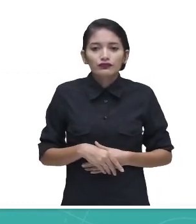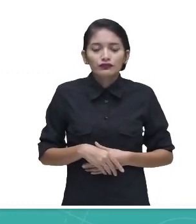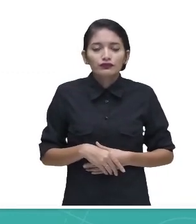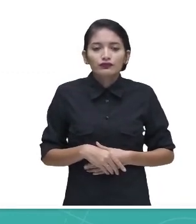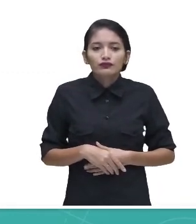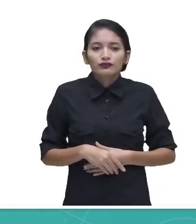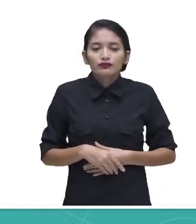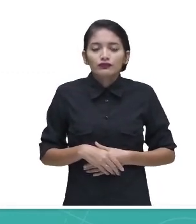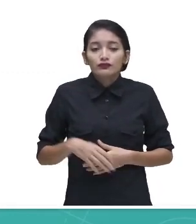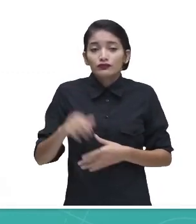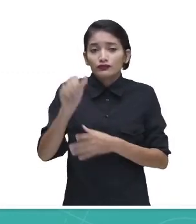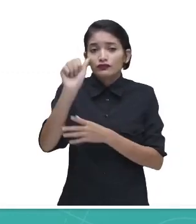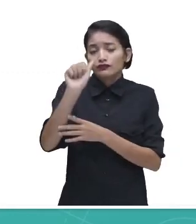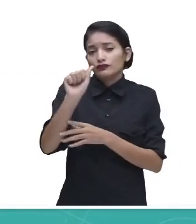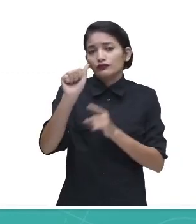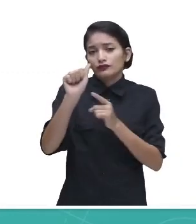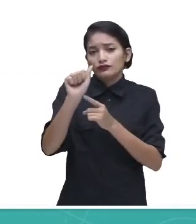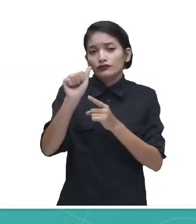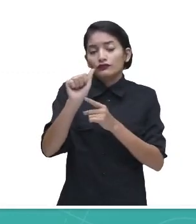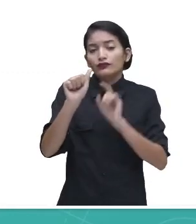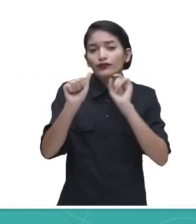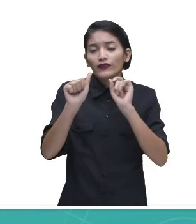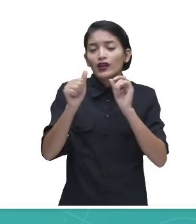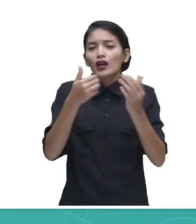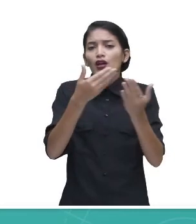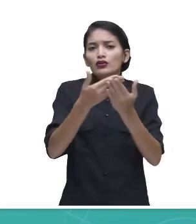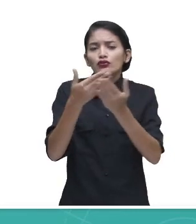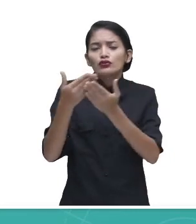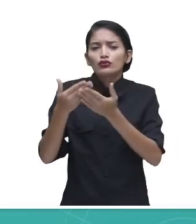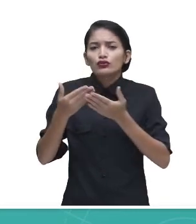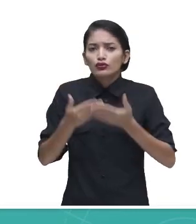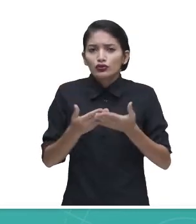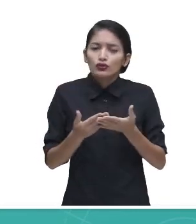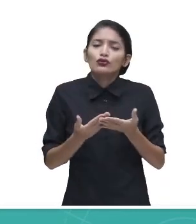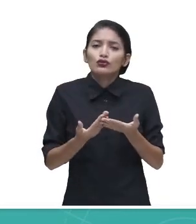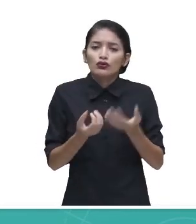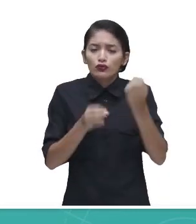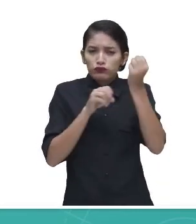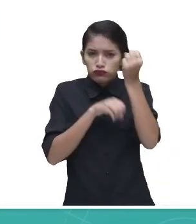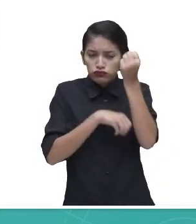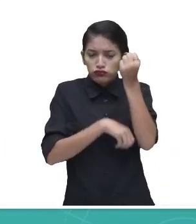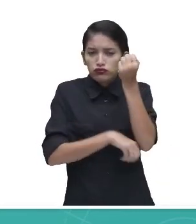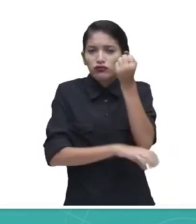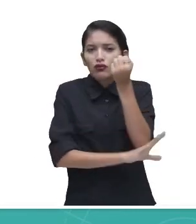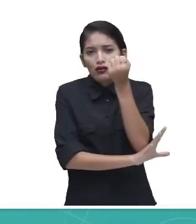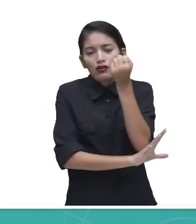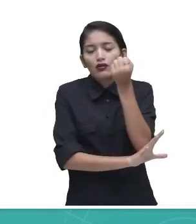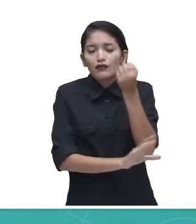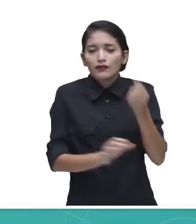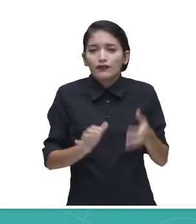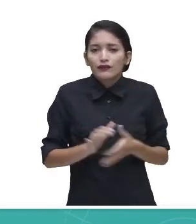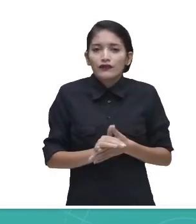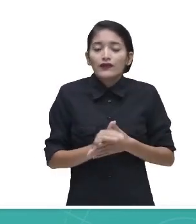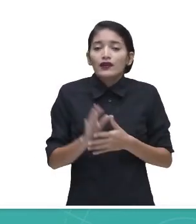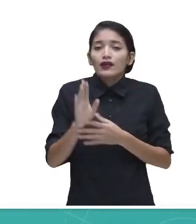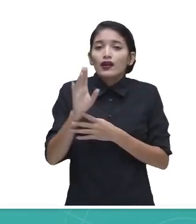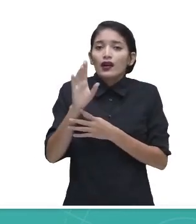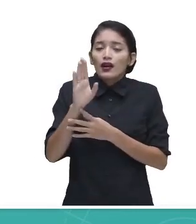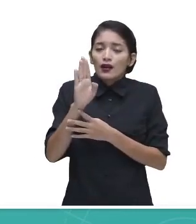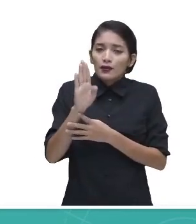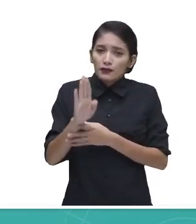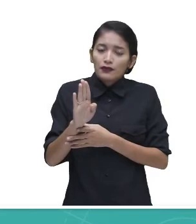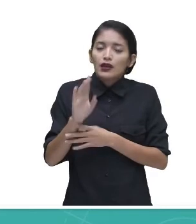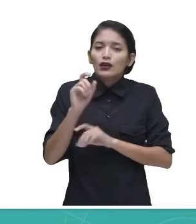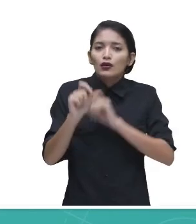Na letra A, fala que é o estudo do processo de digestão. Análise, na letra B, análise